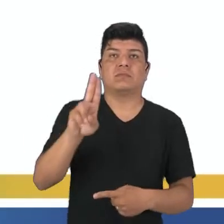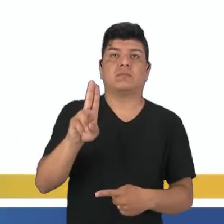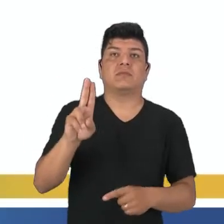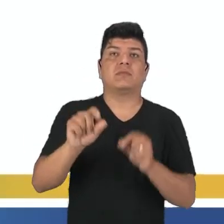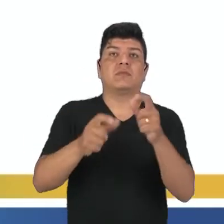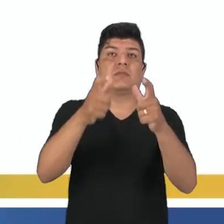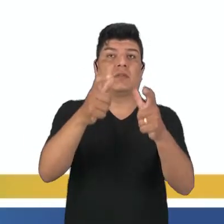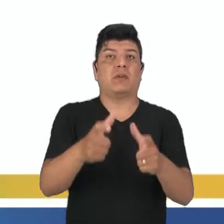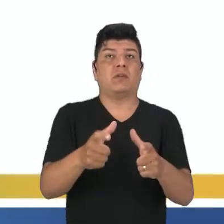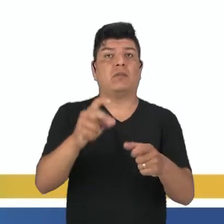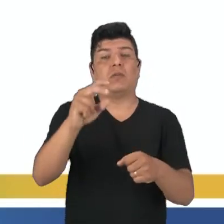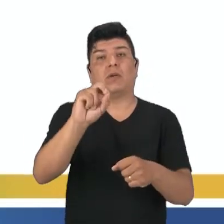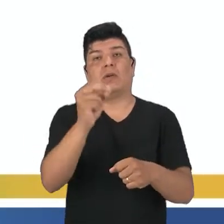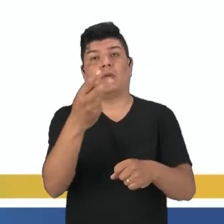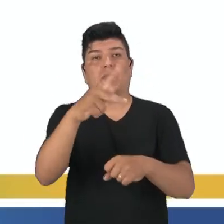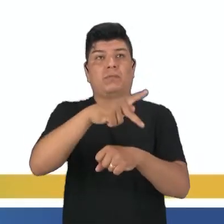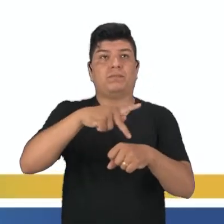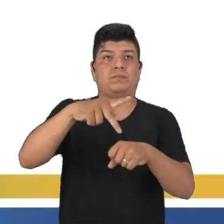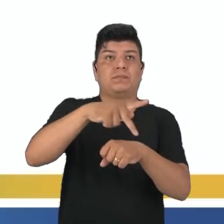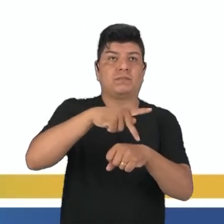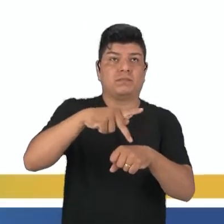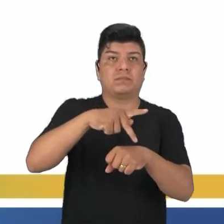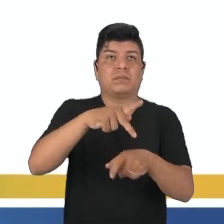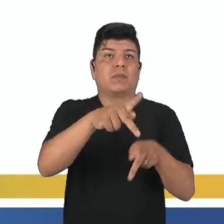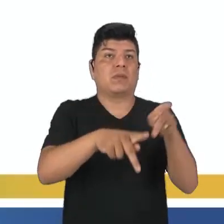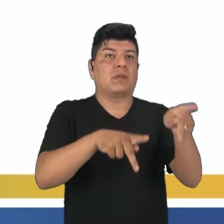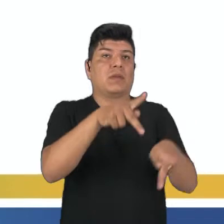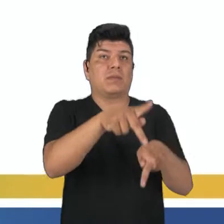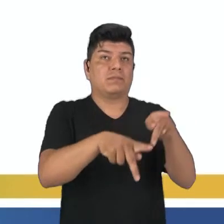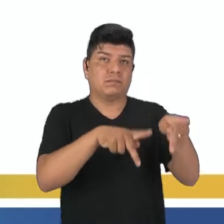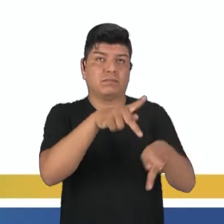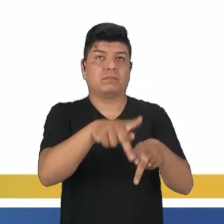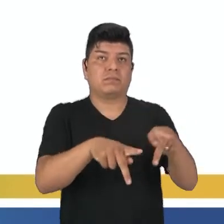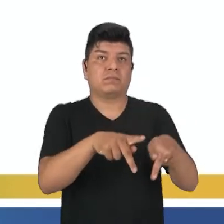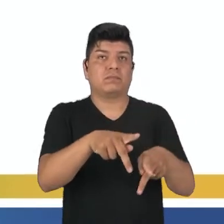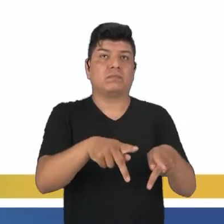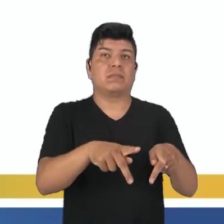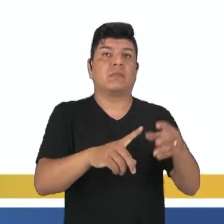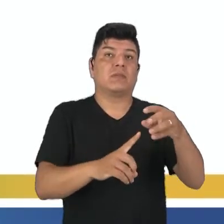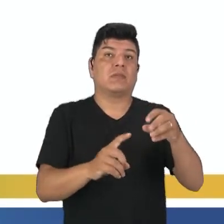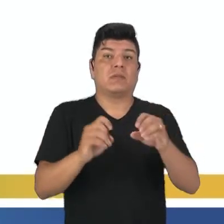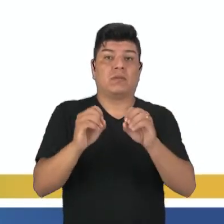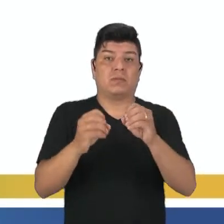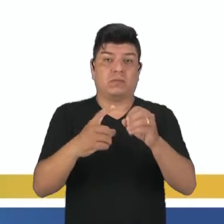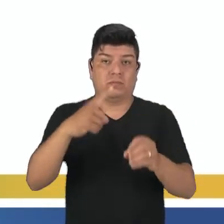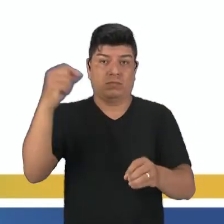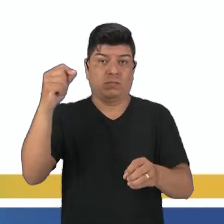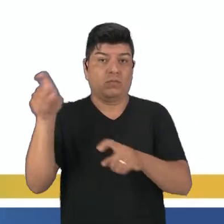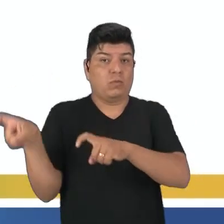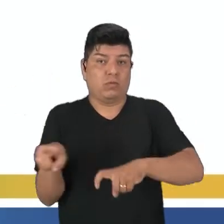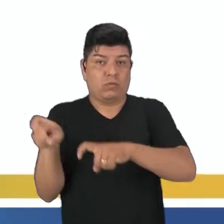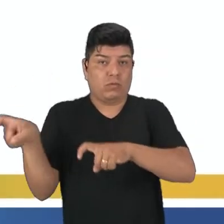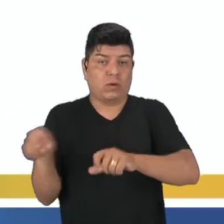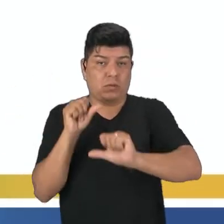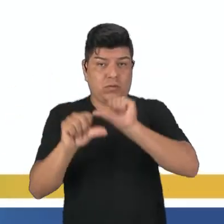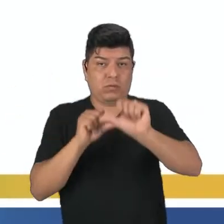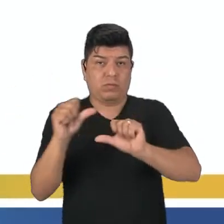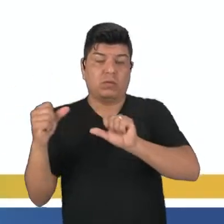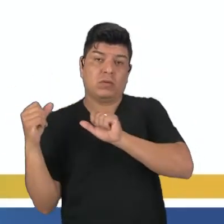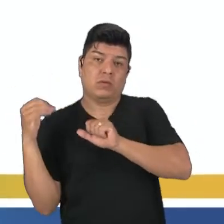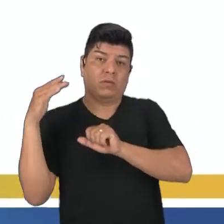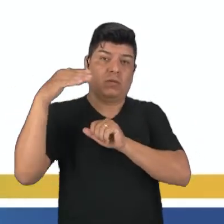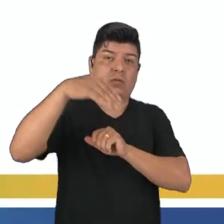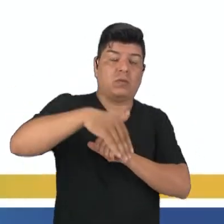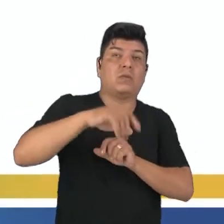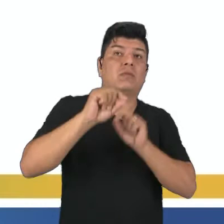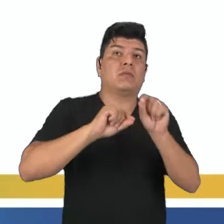se referir a locais ou países em que a população deixa de ser predominante rural e passa